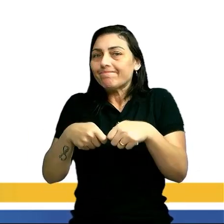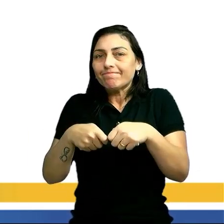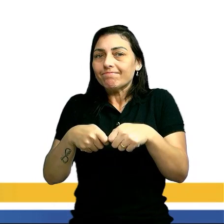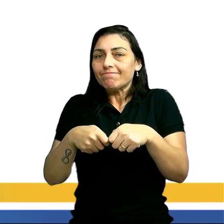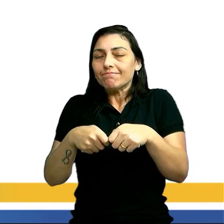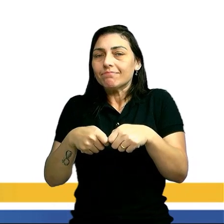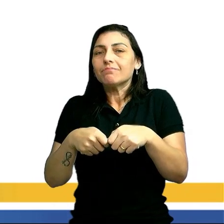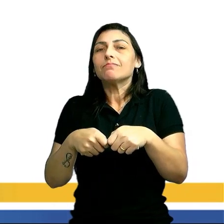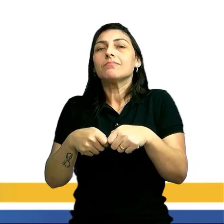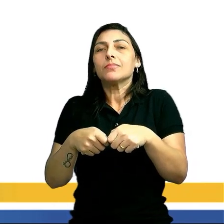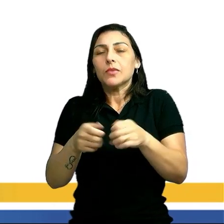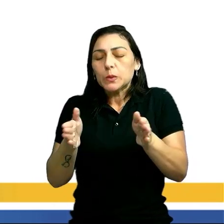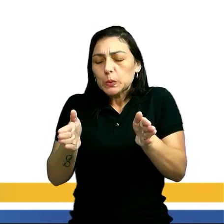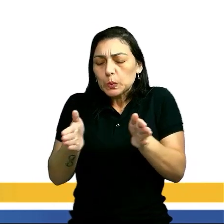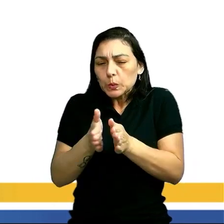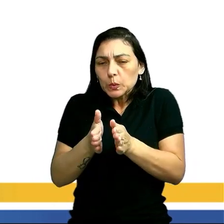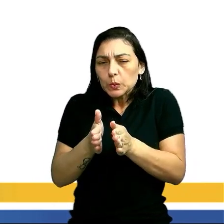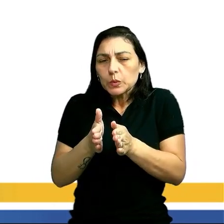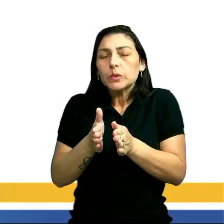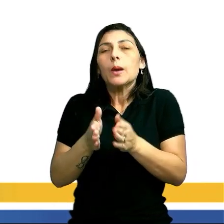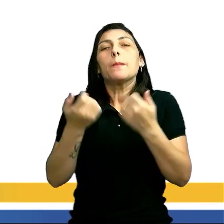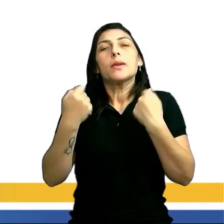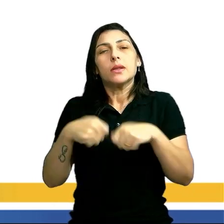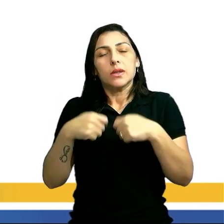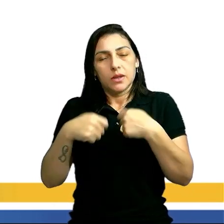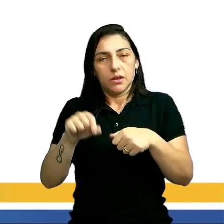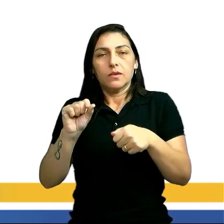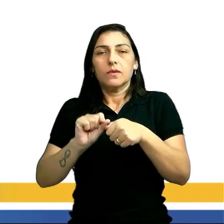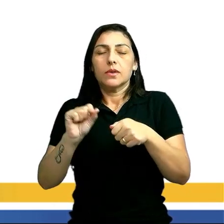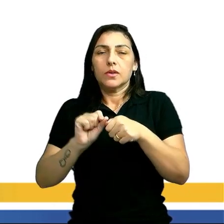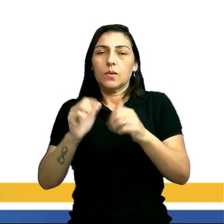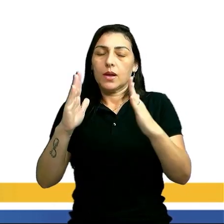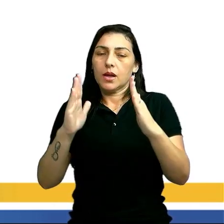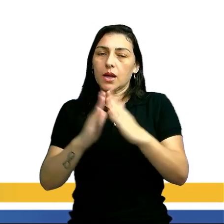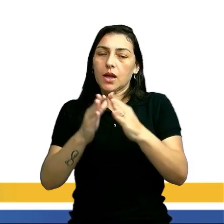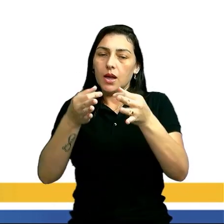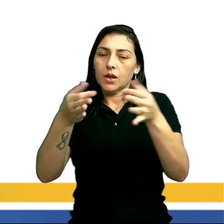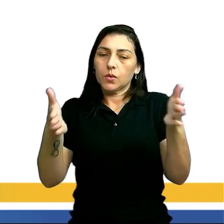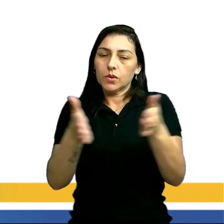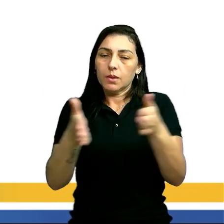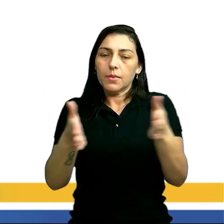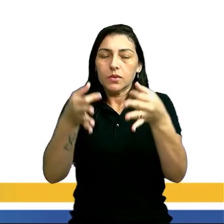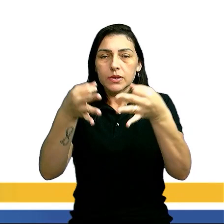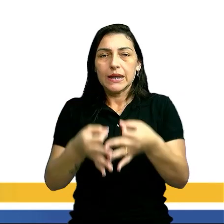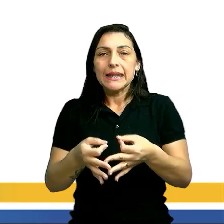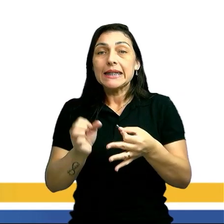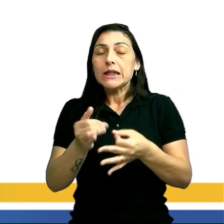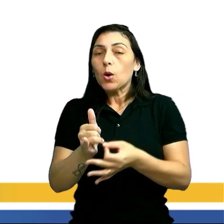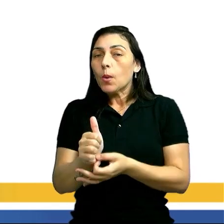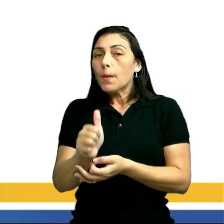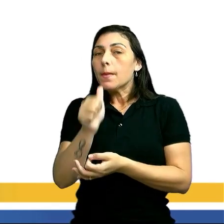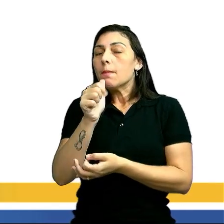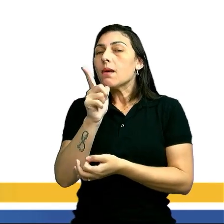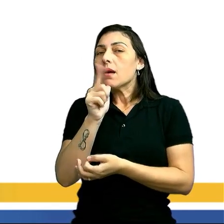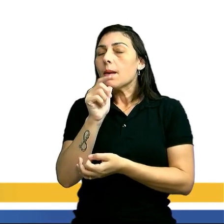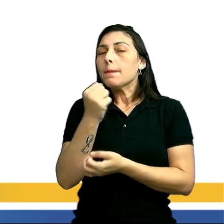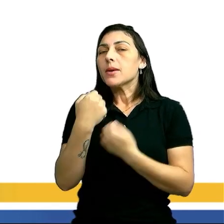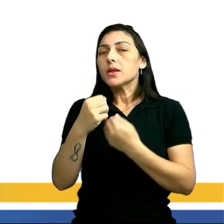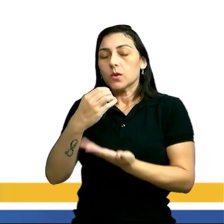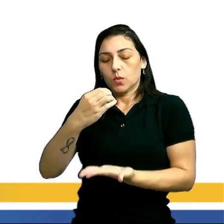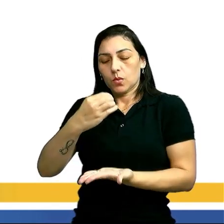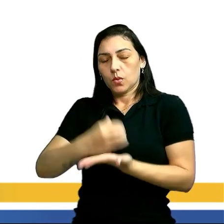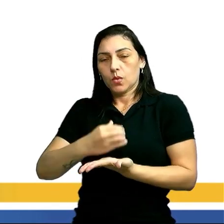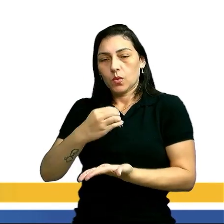dentro. Isso aí vai ser uma miniatura. Eu tenho que fazer uma casa num tamanho adequado. Se eu vou beber água, eu tenho que pegar